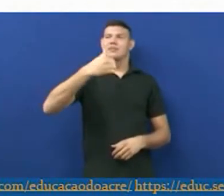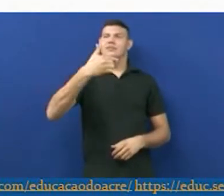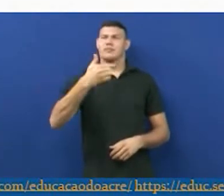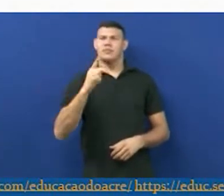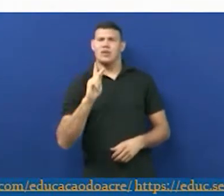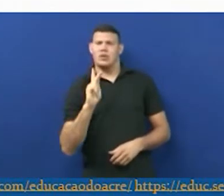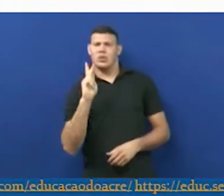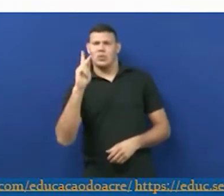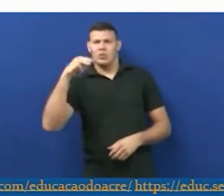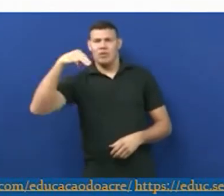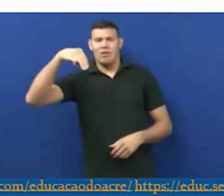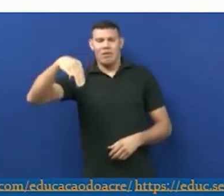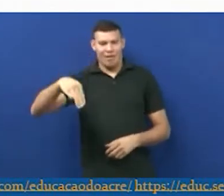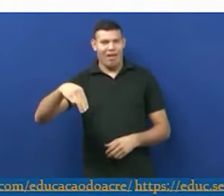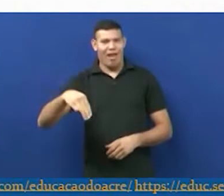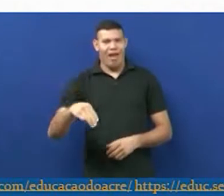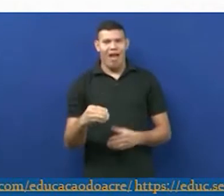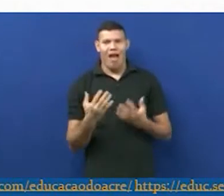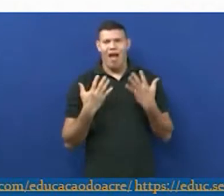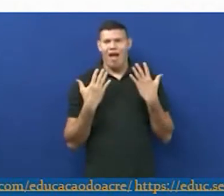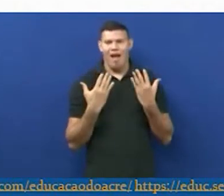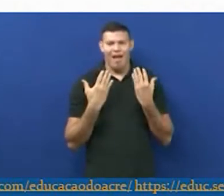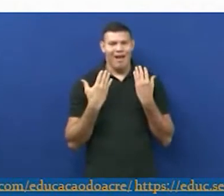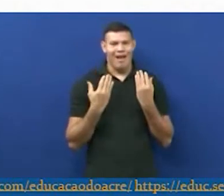71.492 quilômetros de raio.